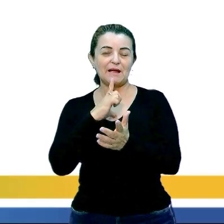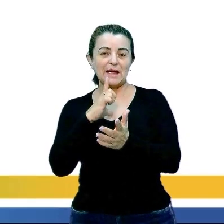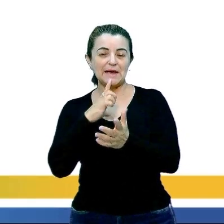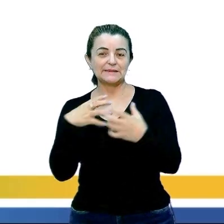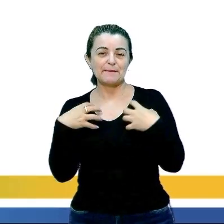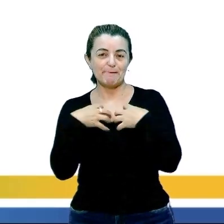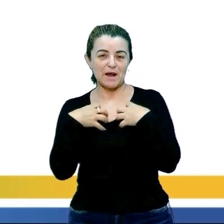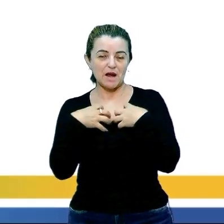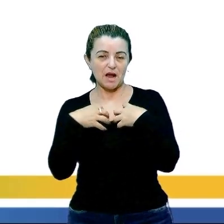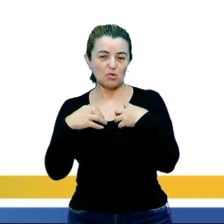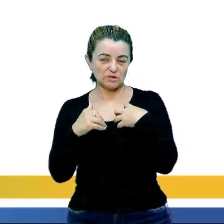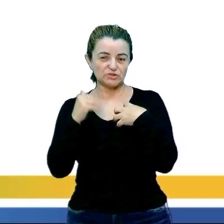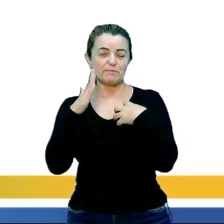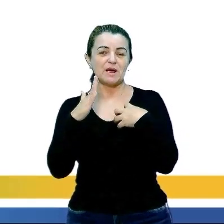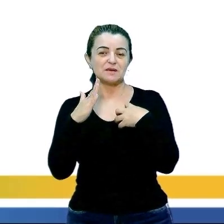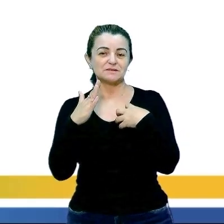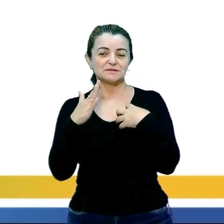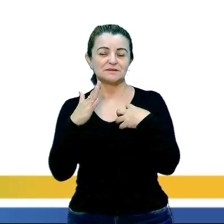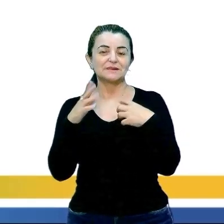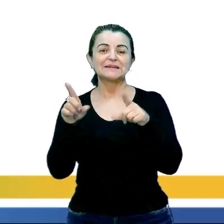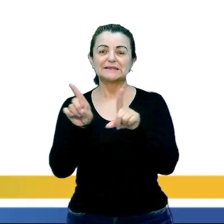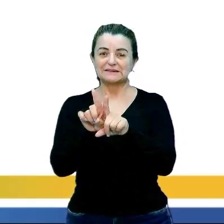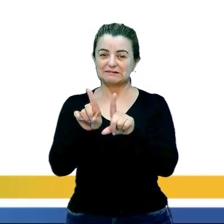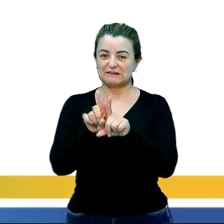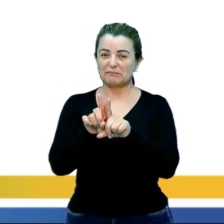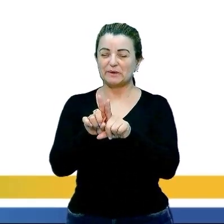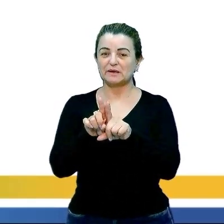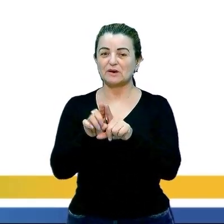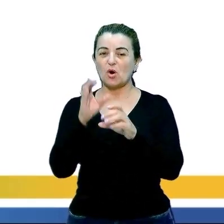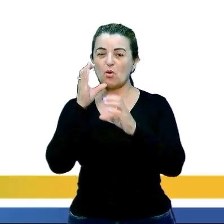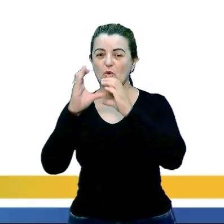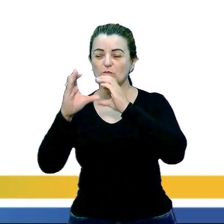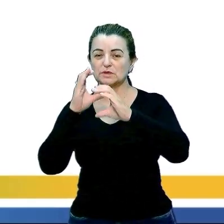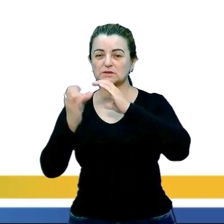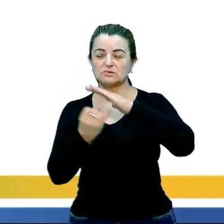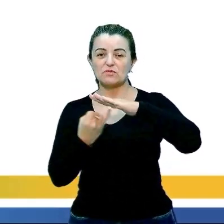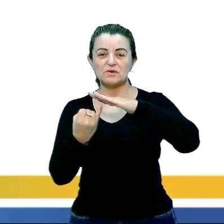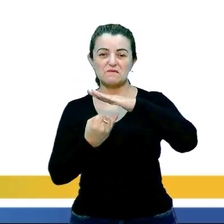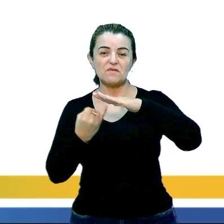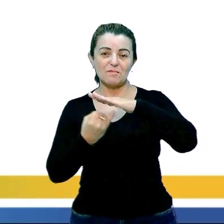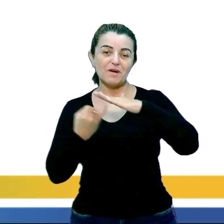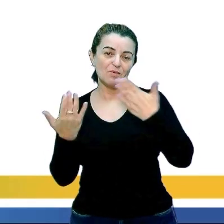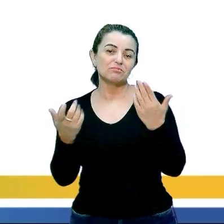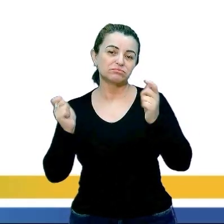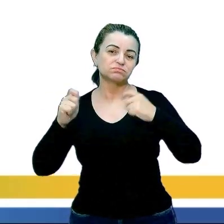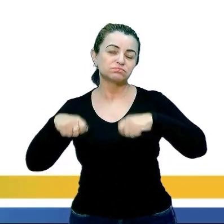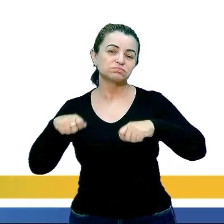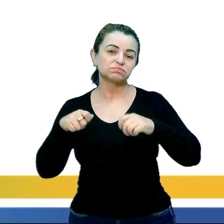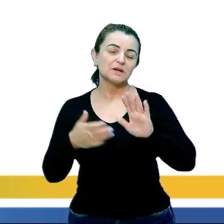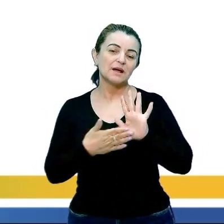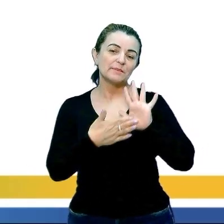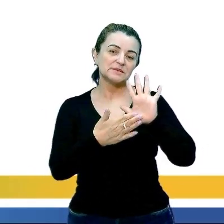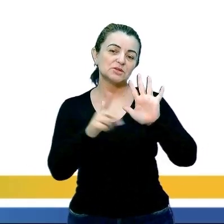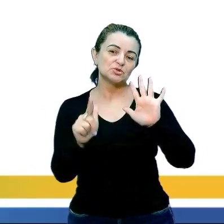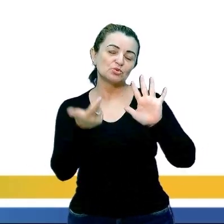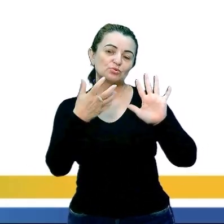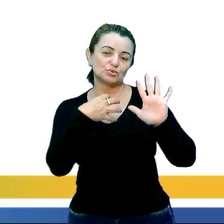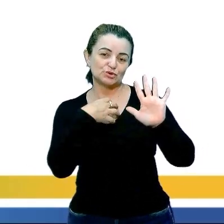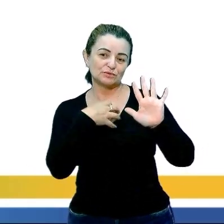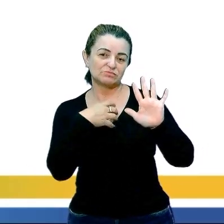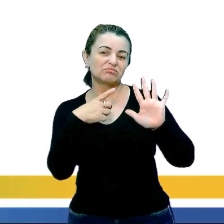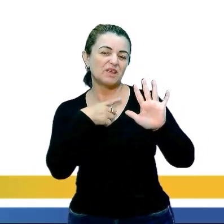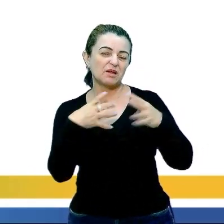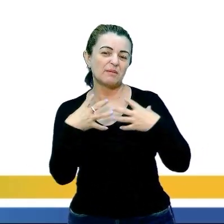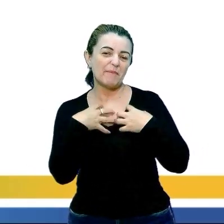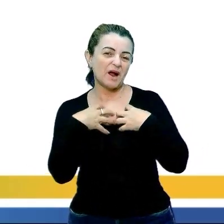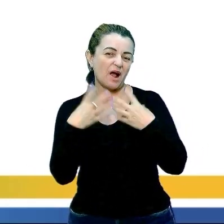até demais também é uma coloquialidade, porque poderia ser escrito de outra forma. Tem muitos macacos,